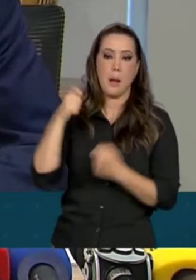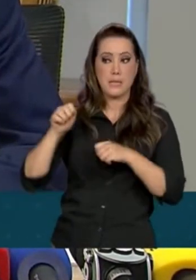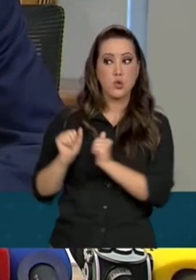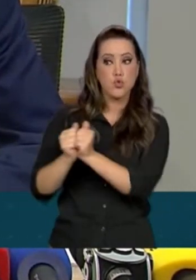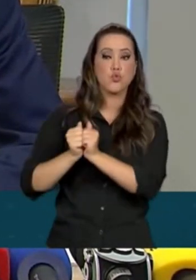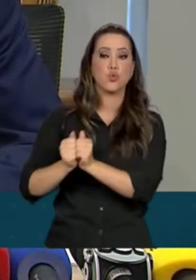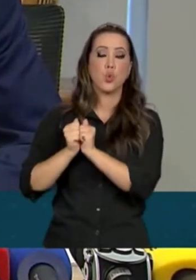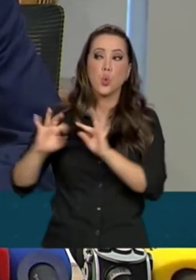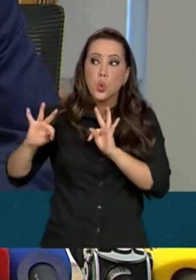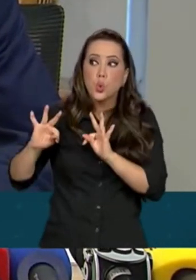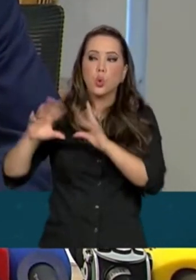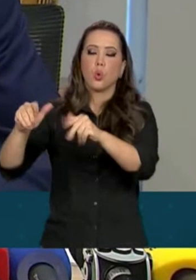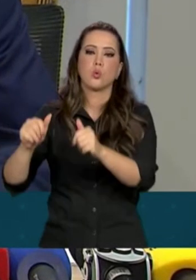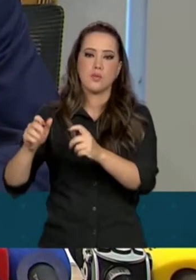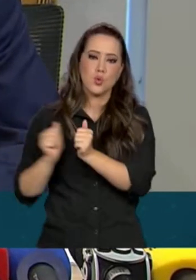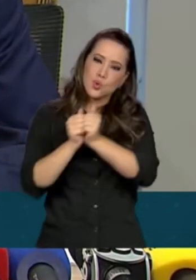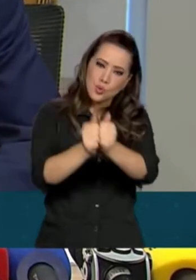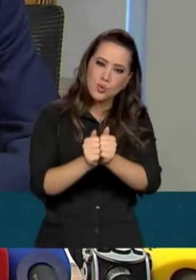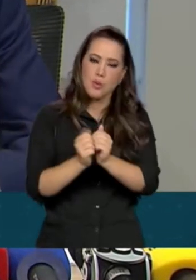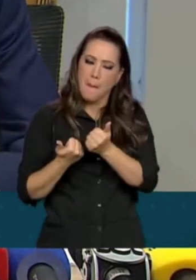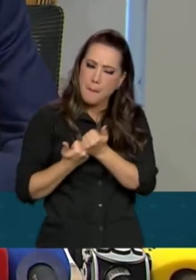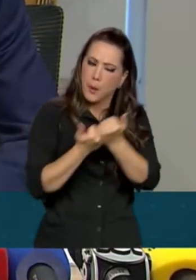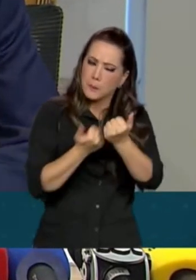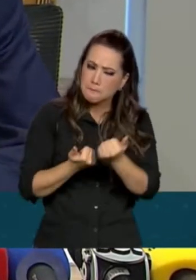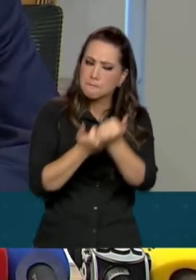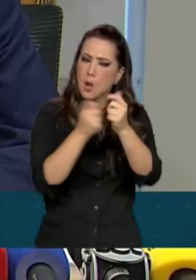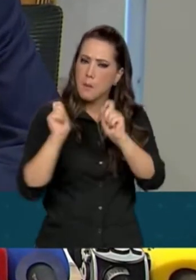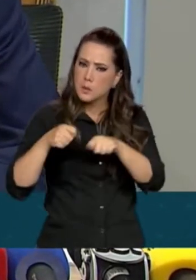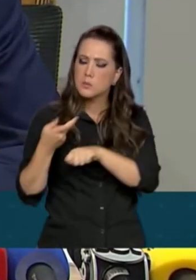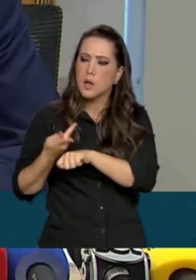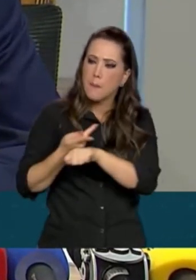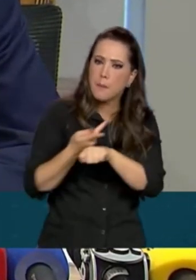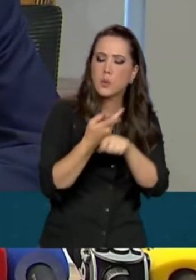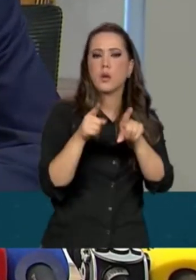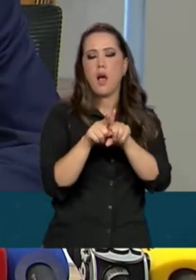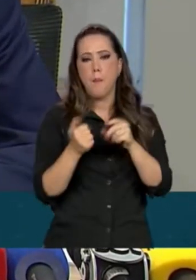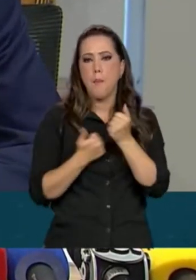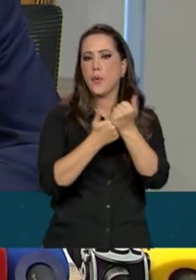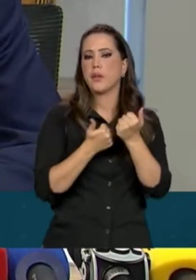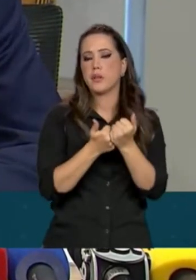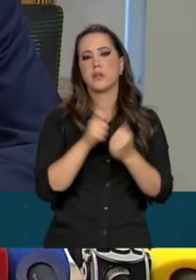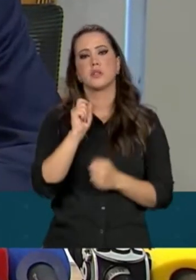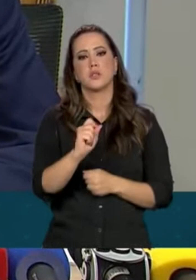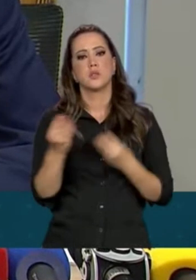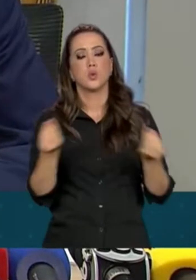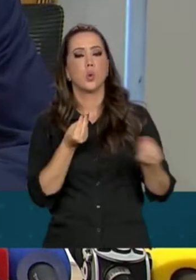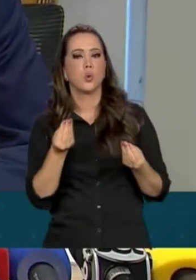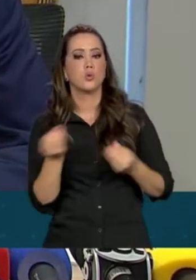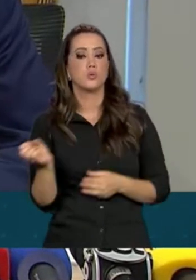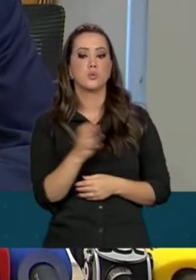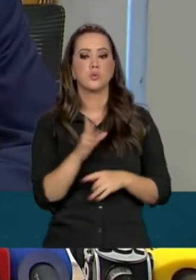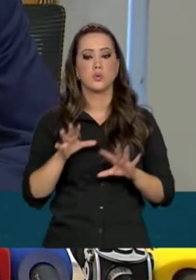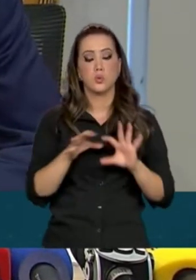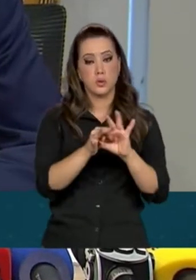juntos para que todos estejam cooperando, tentando buscar um fio em comum que